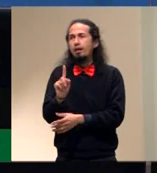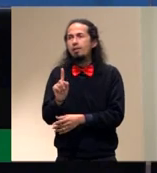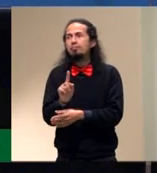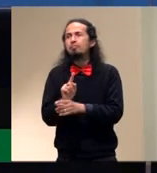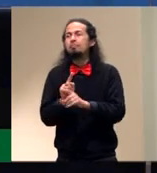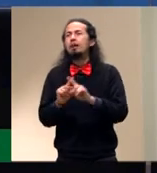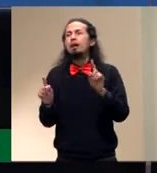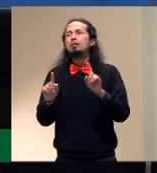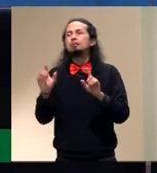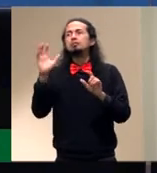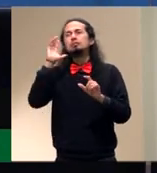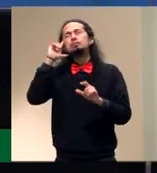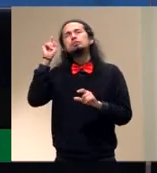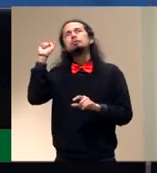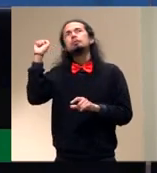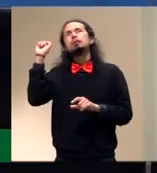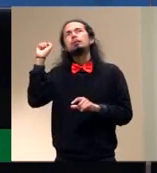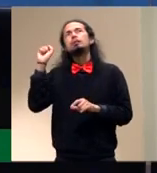uma lógica...